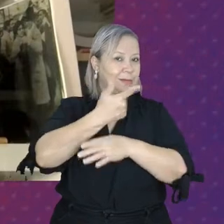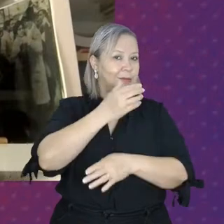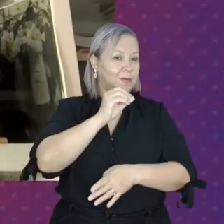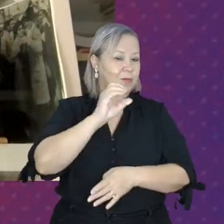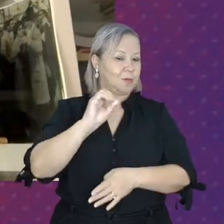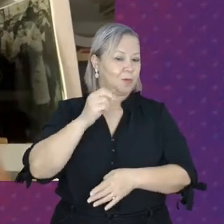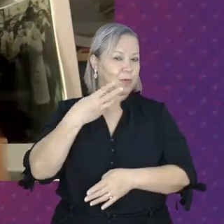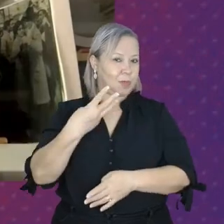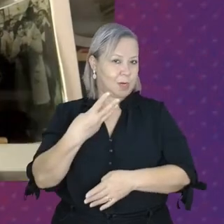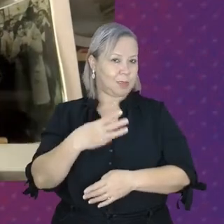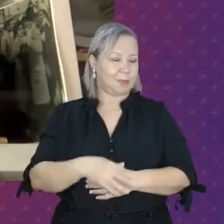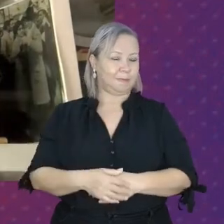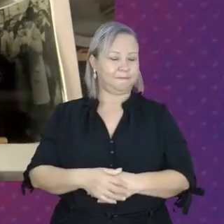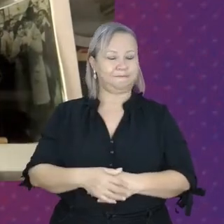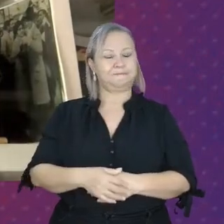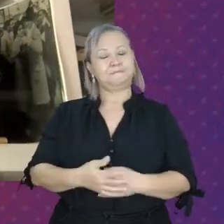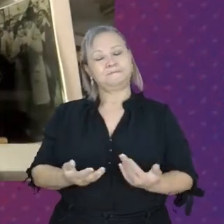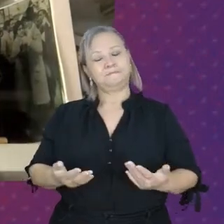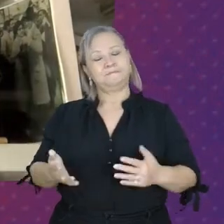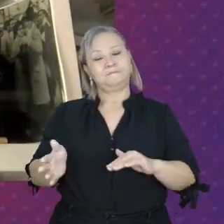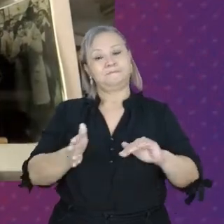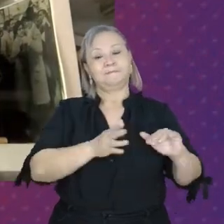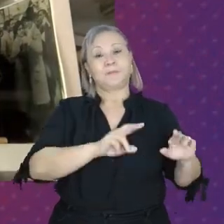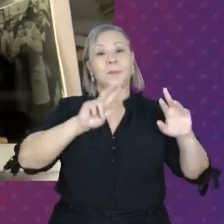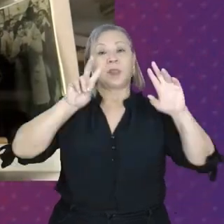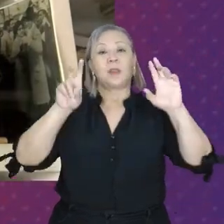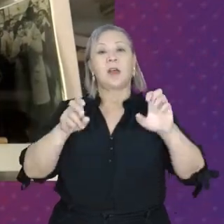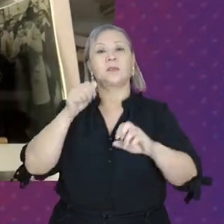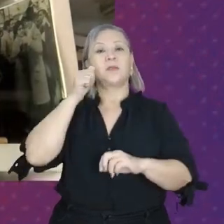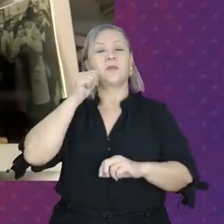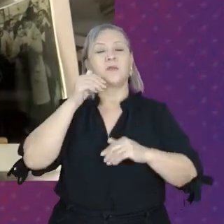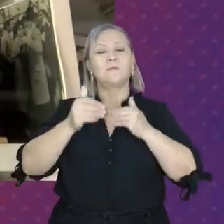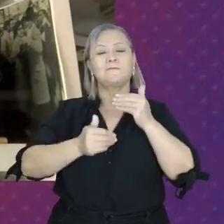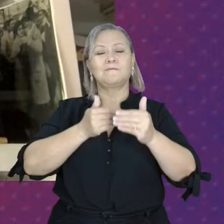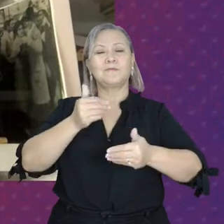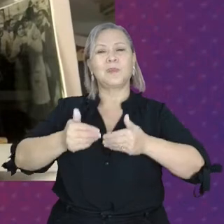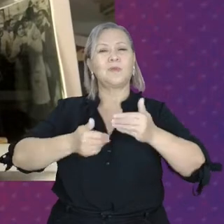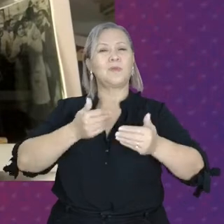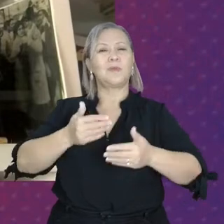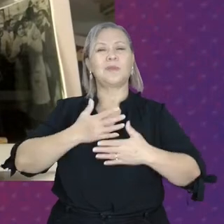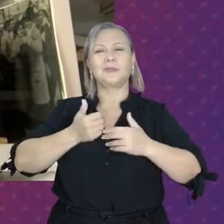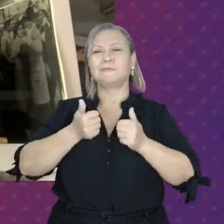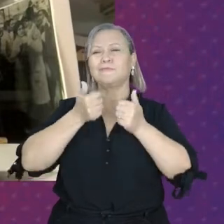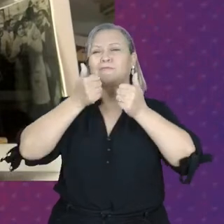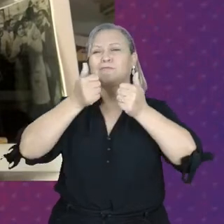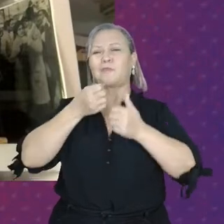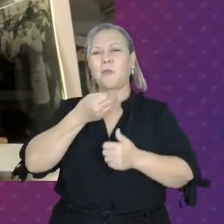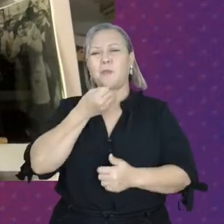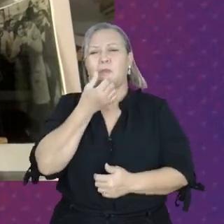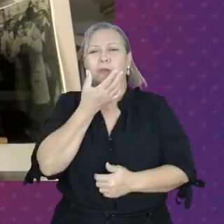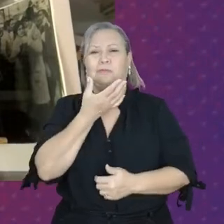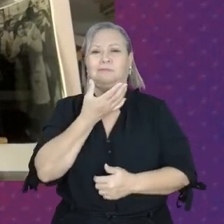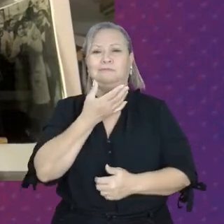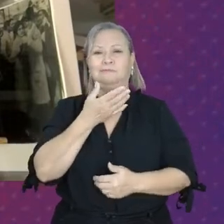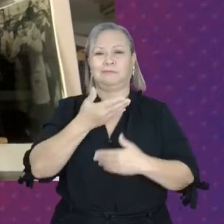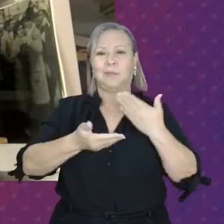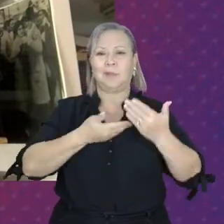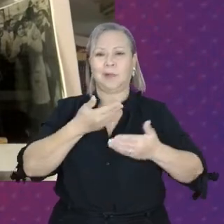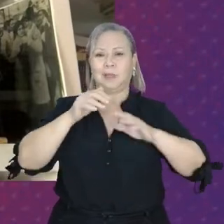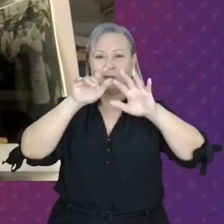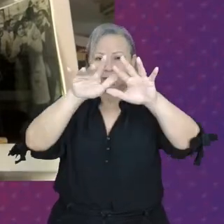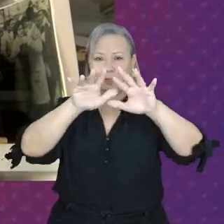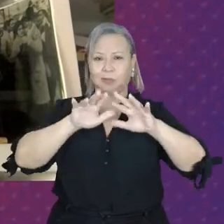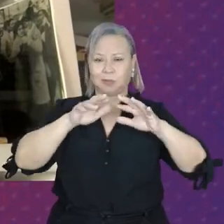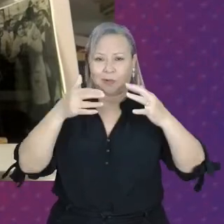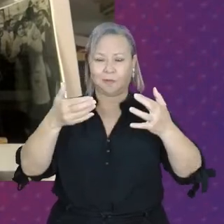vejam, no caso das mulheres, nós tivemos um processo riquíssimo de realização das conferências nacionais.